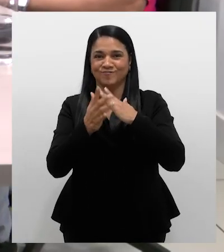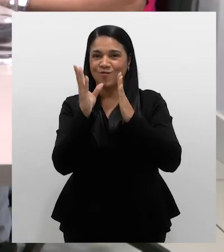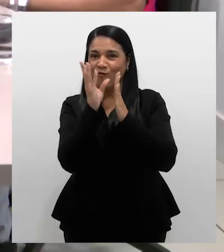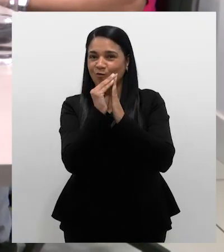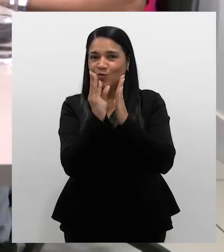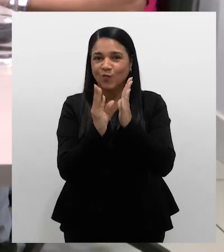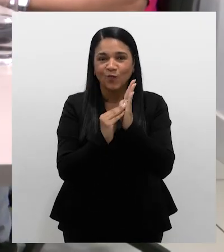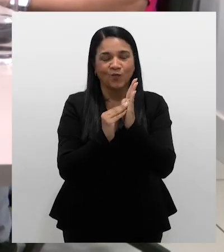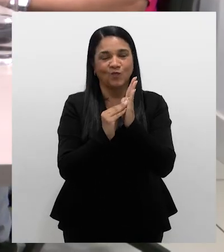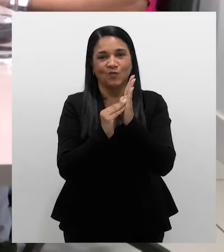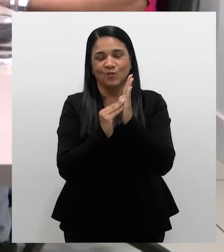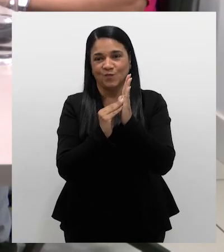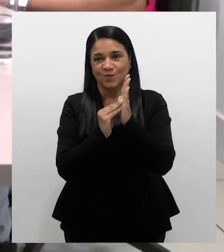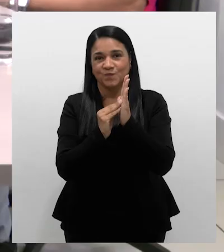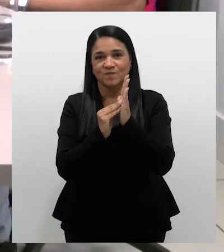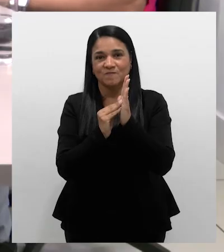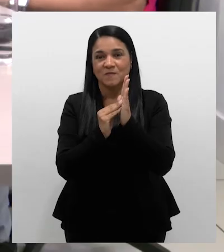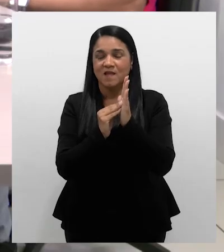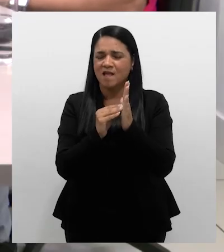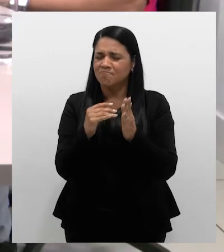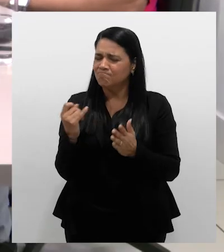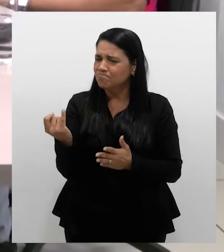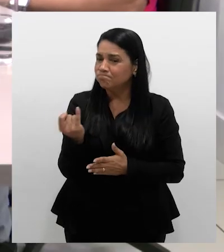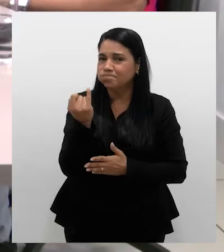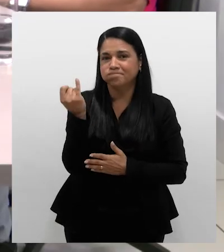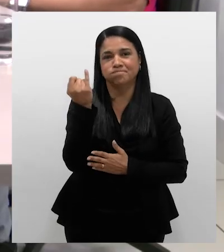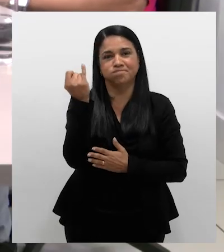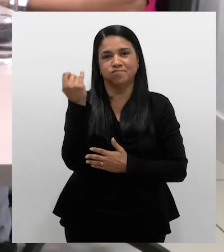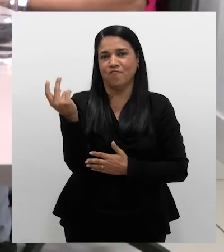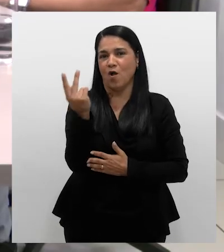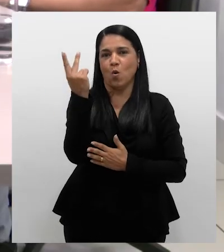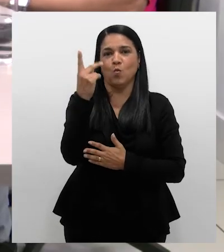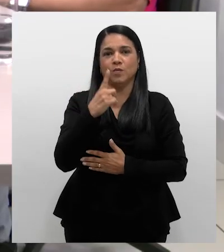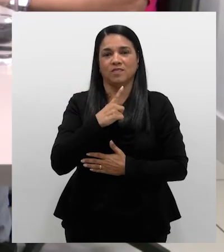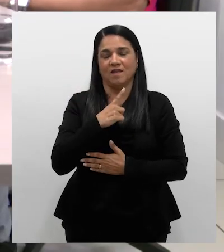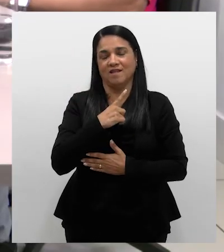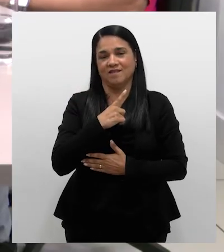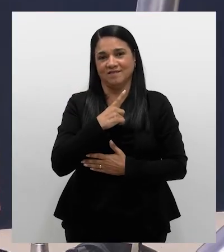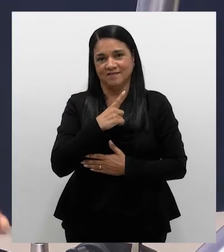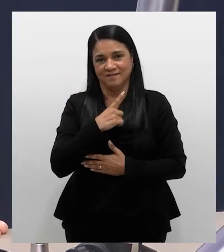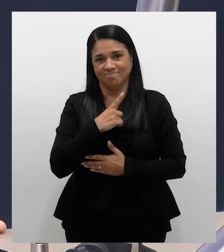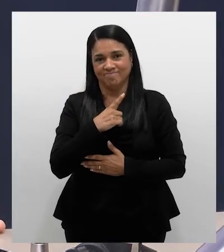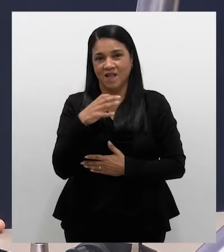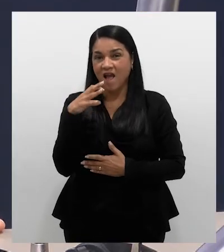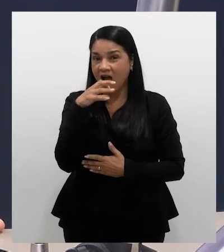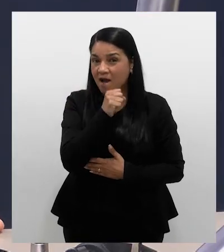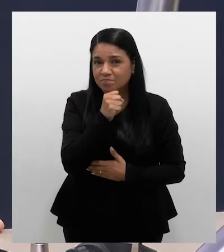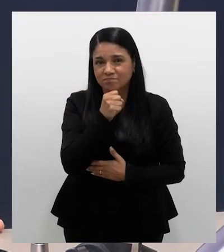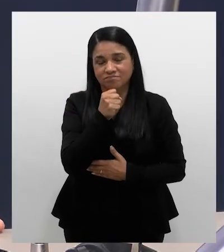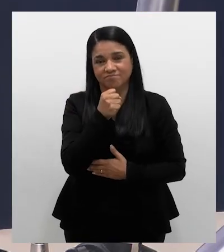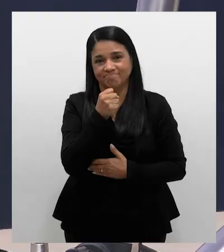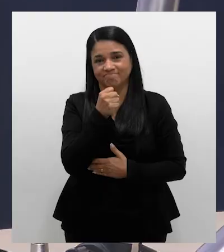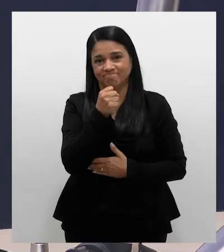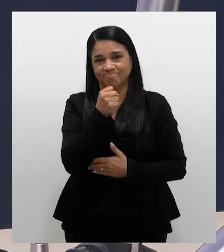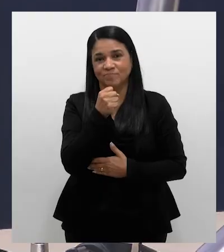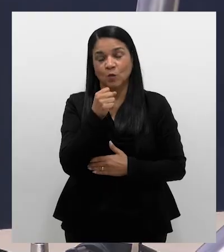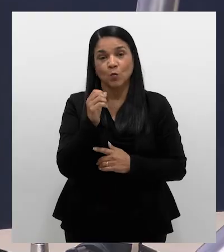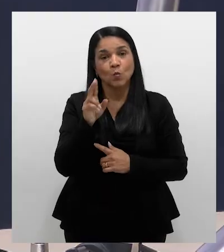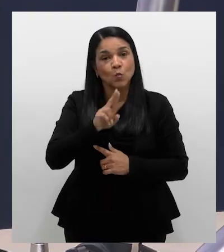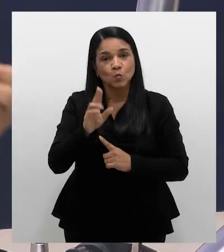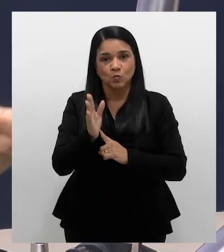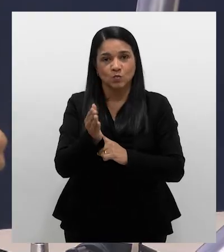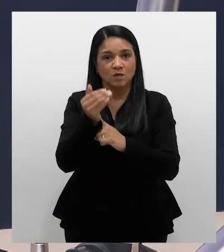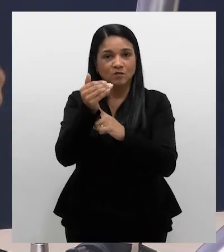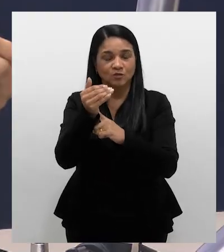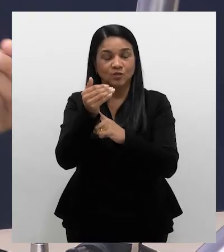de conteúdo, né? E isso eu acho a ferramenta mais impactante, mais rápida, porque